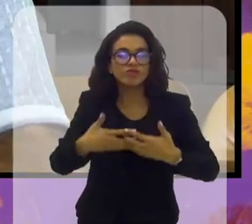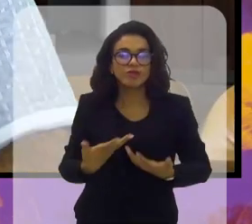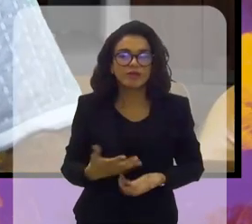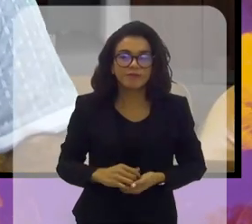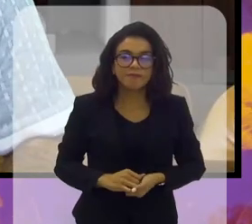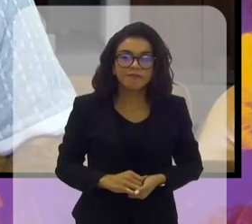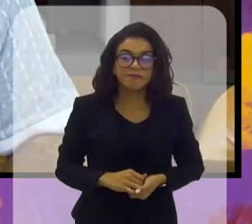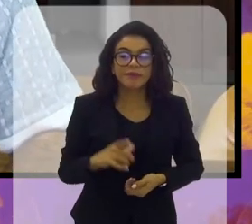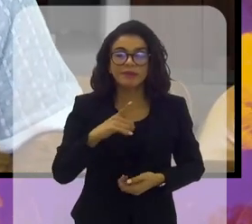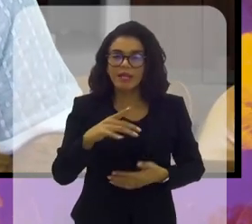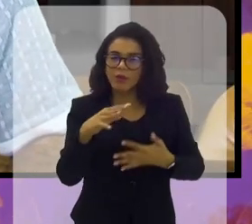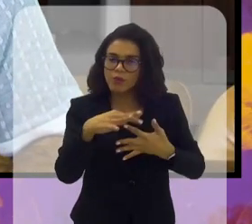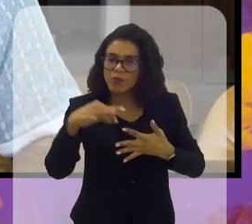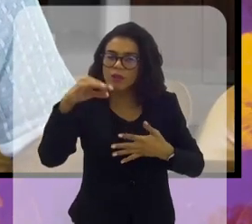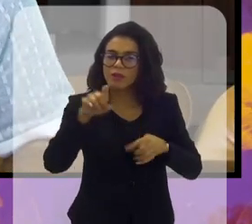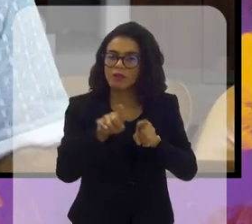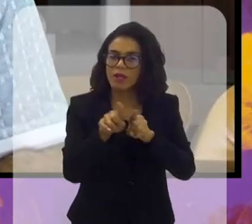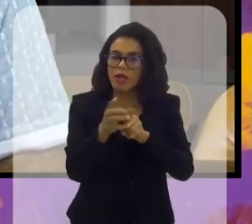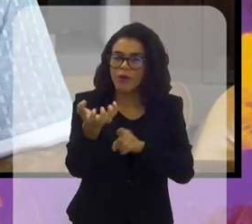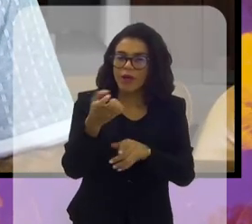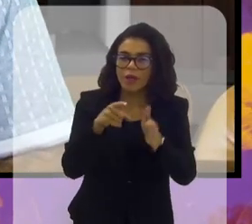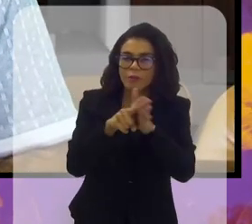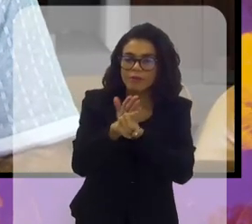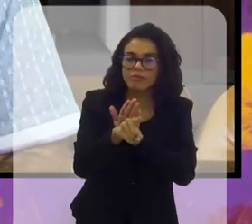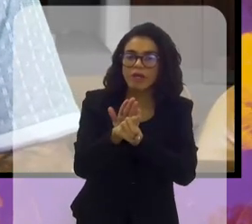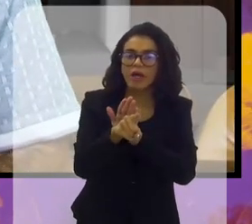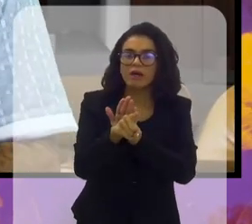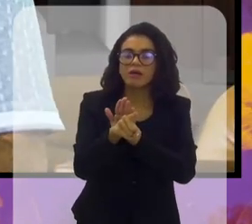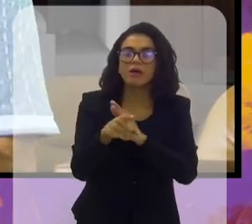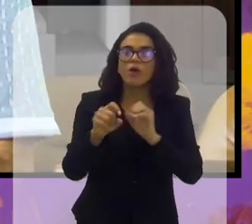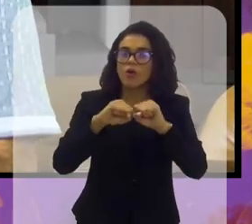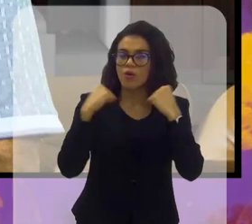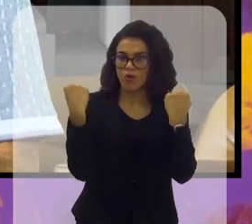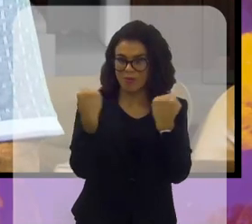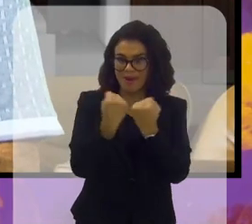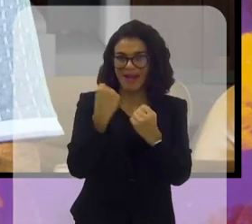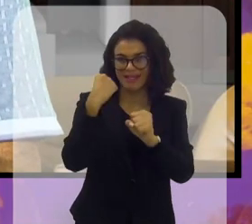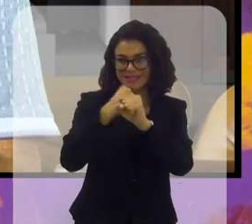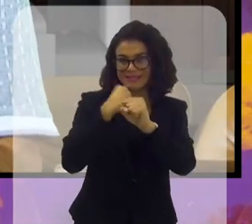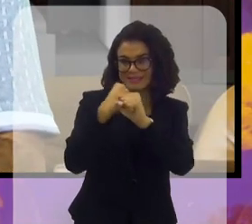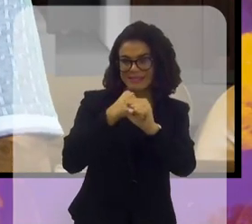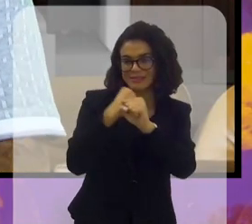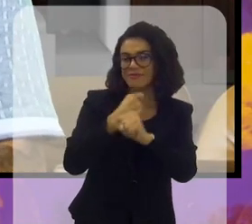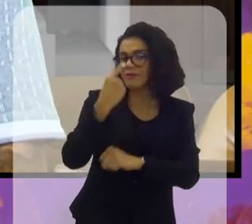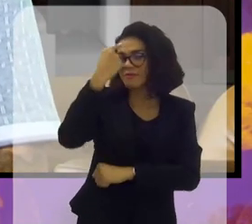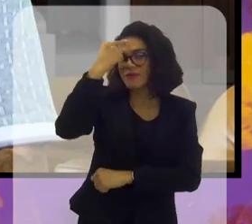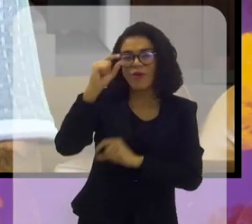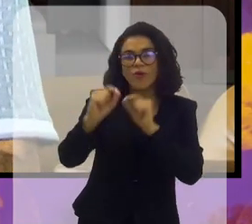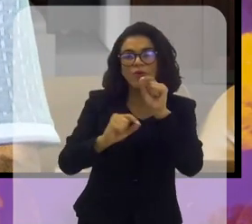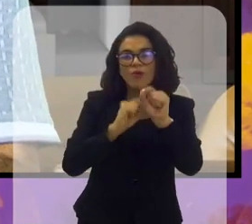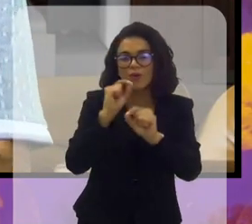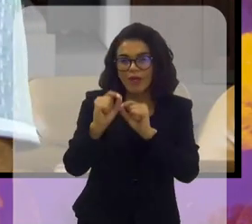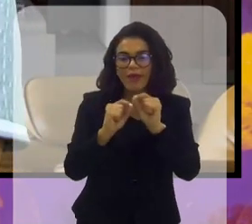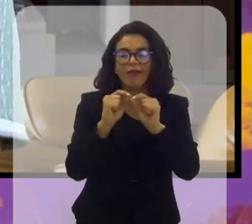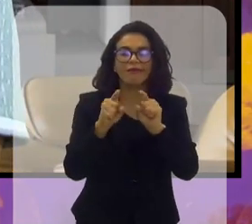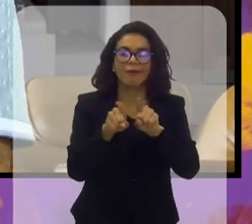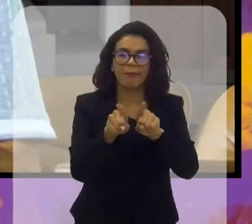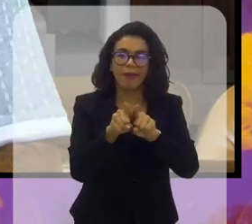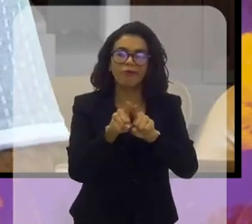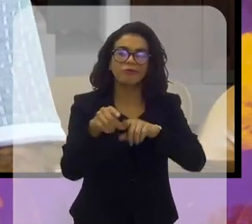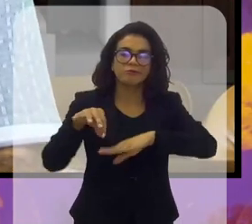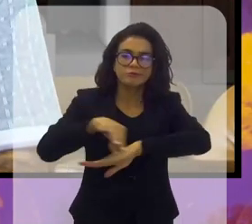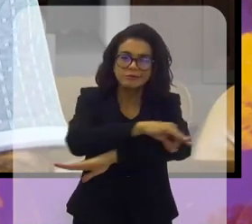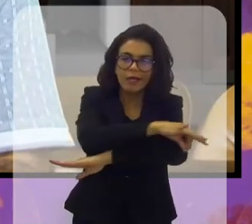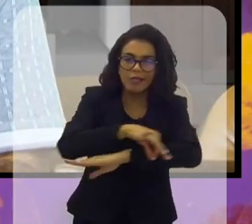certeza. Há um detalhe também que eu quero perguntar para você. Quando o Maracanã foi construído, ele foi pensado, projetado, os